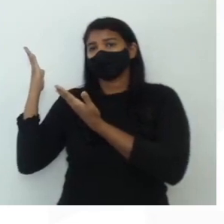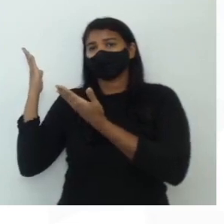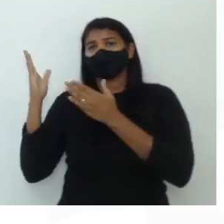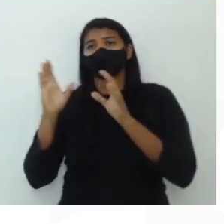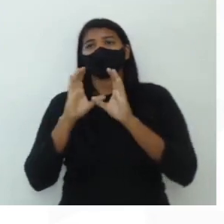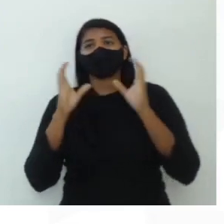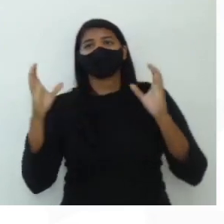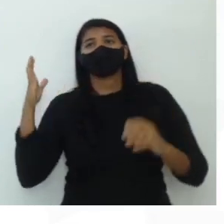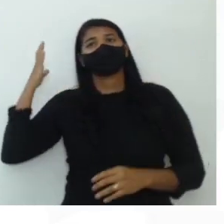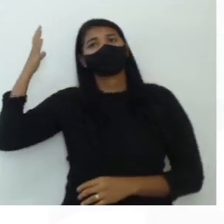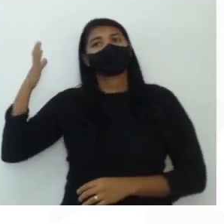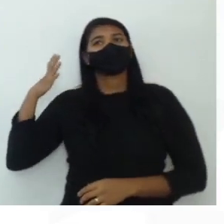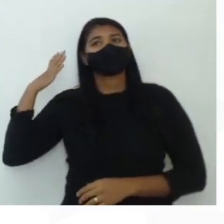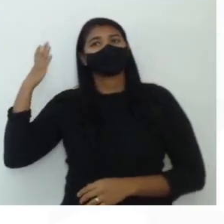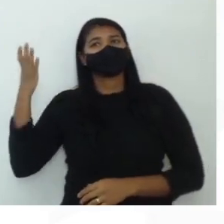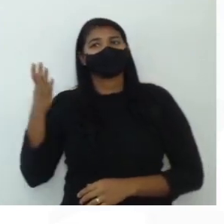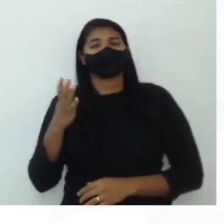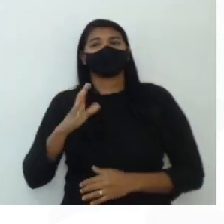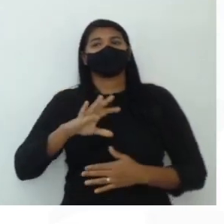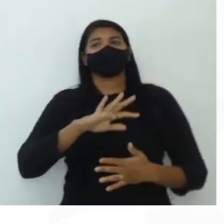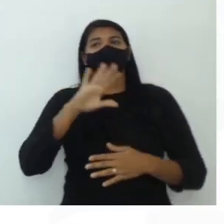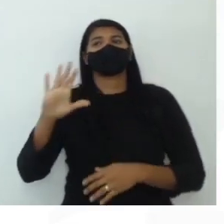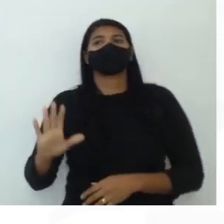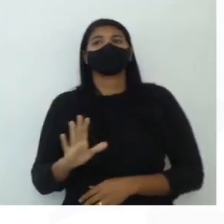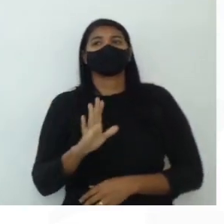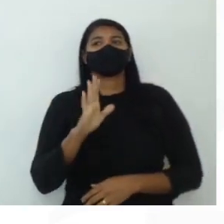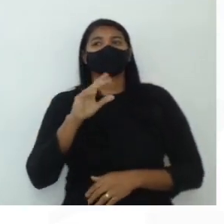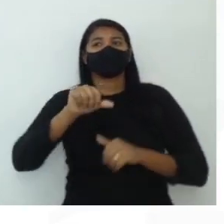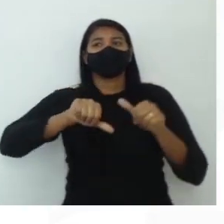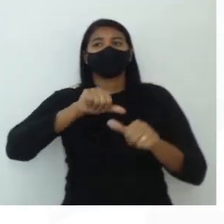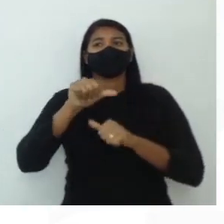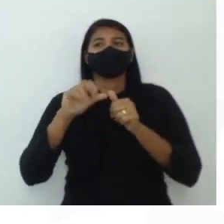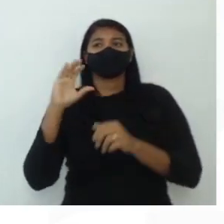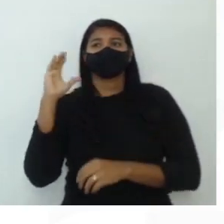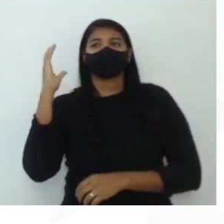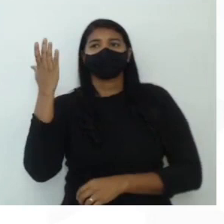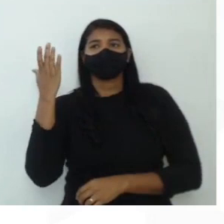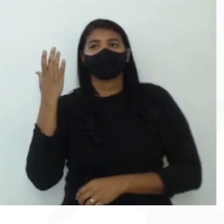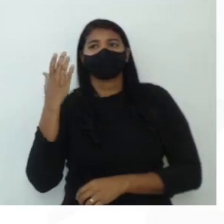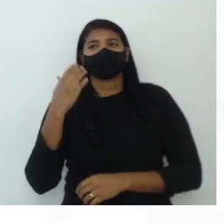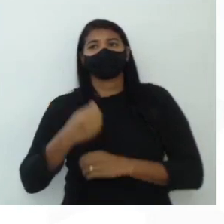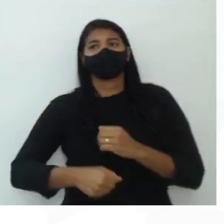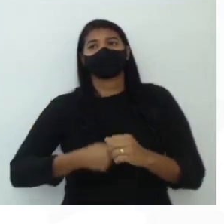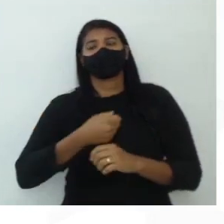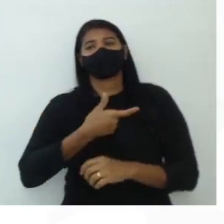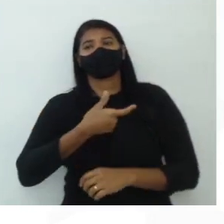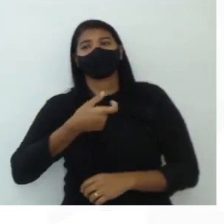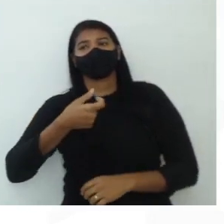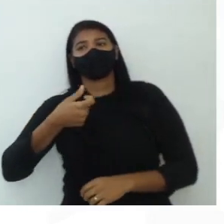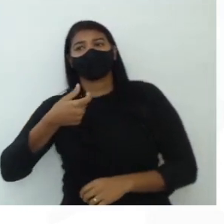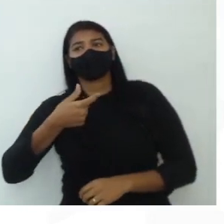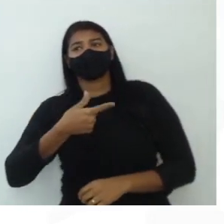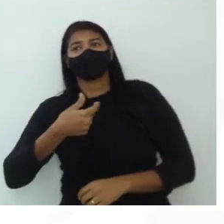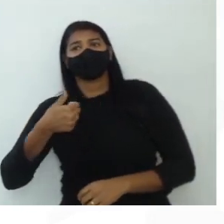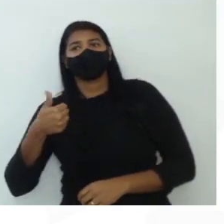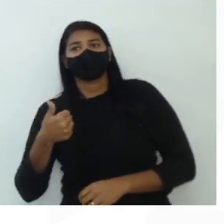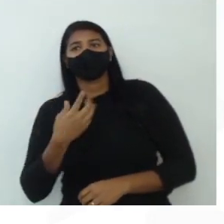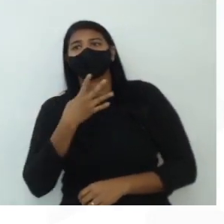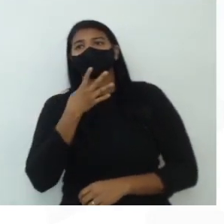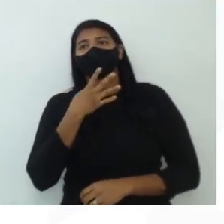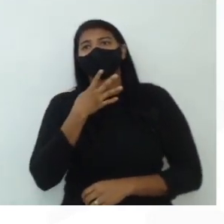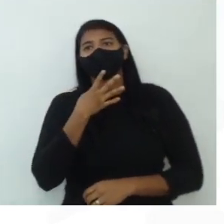Nações Unidas sobre Mudanças Climáticas, que está acontecendo em 2021, também conhecida como COP26, é